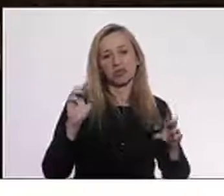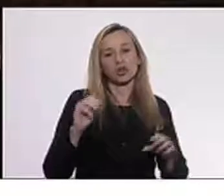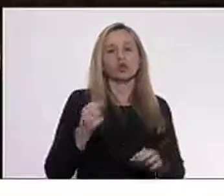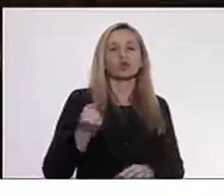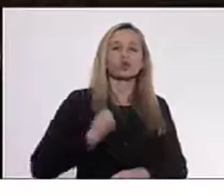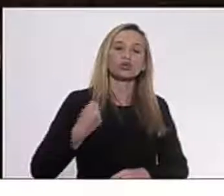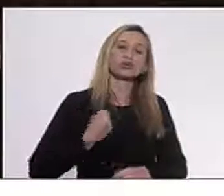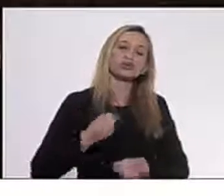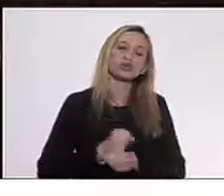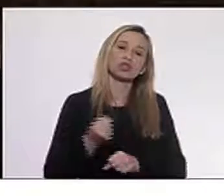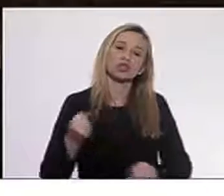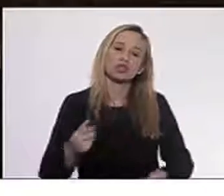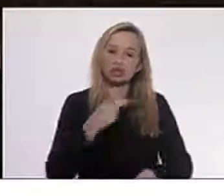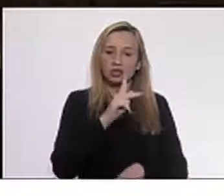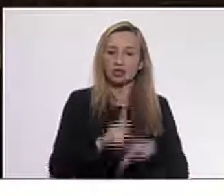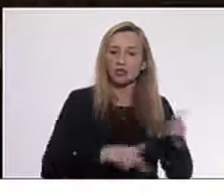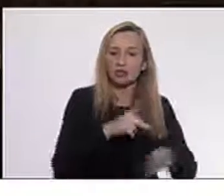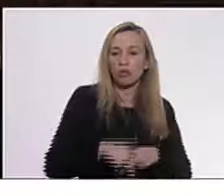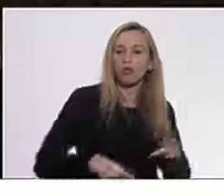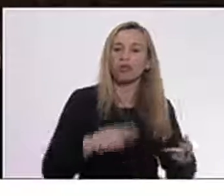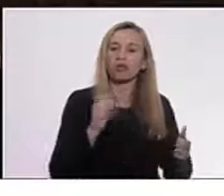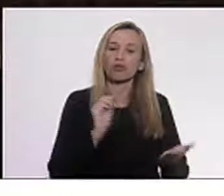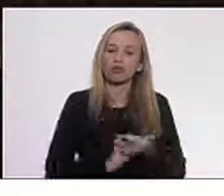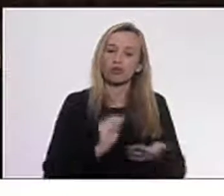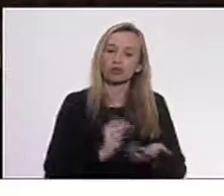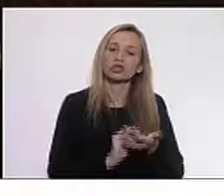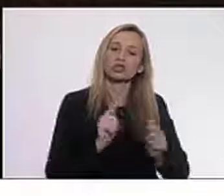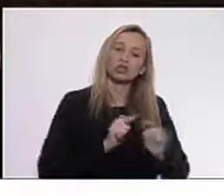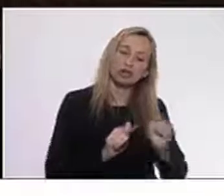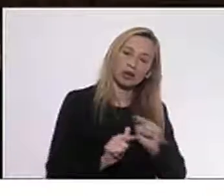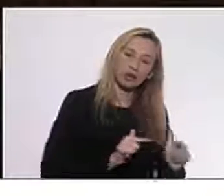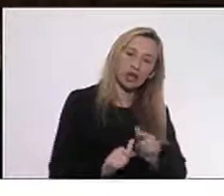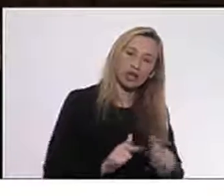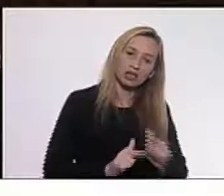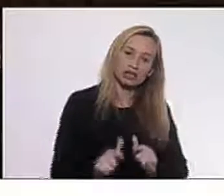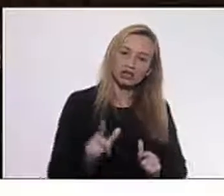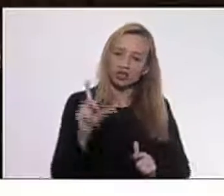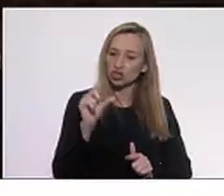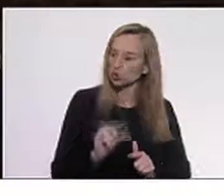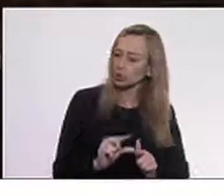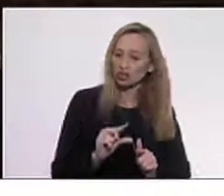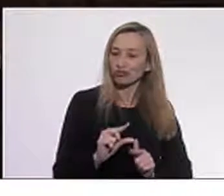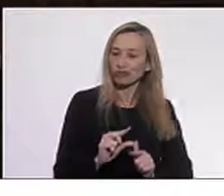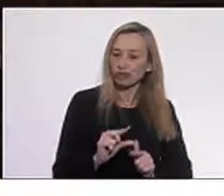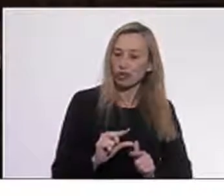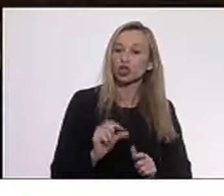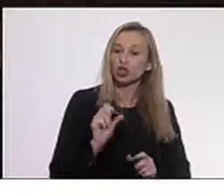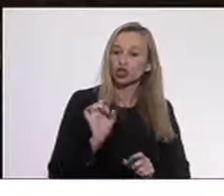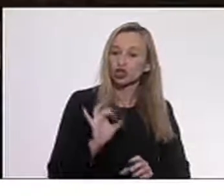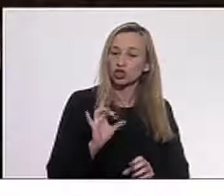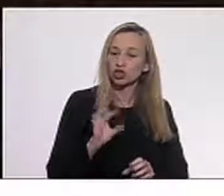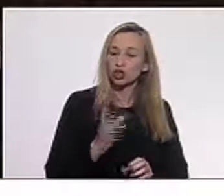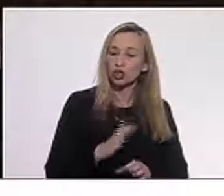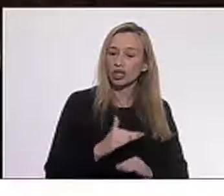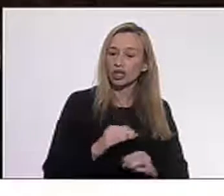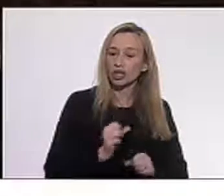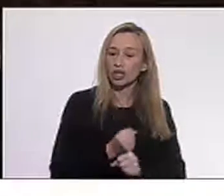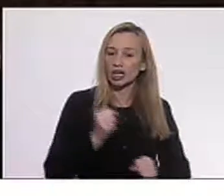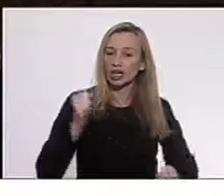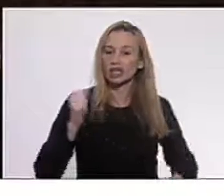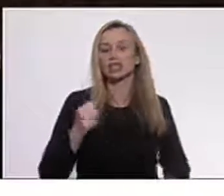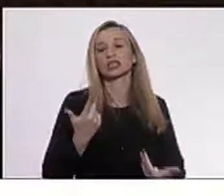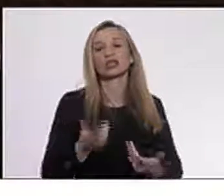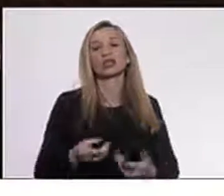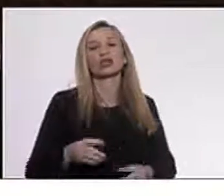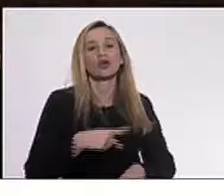da população desempregada no estado, que não diminui a despeito da população